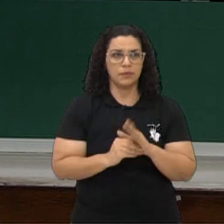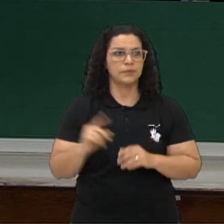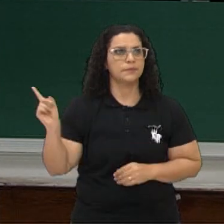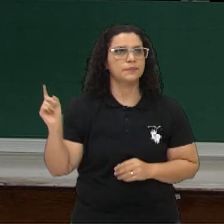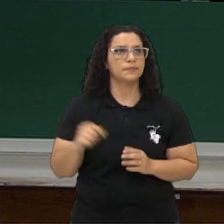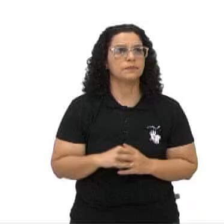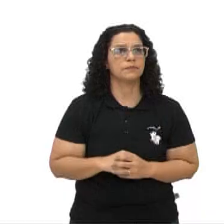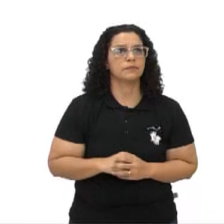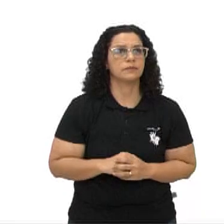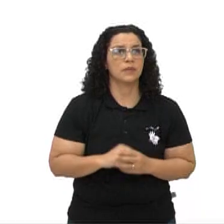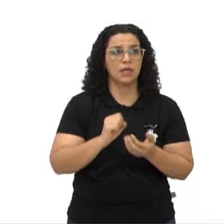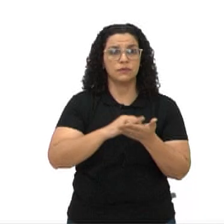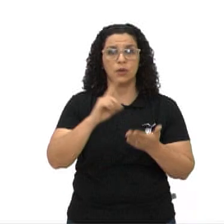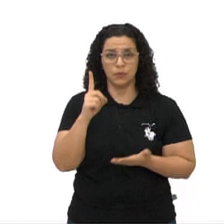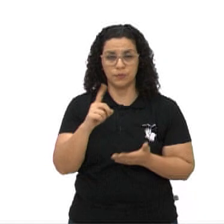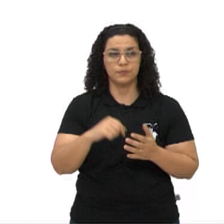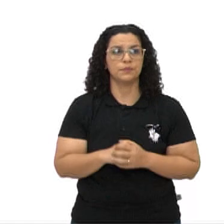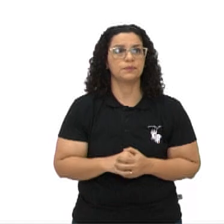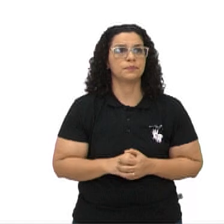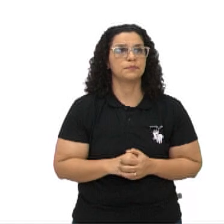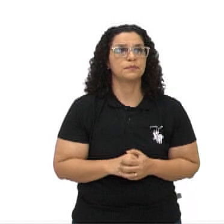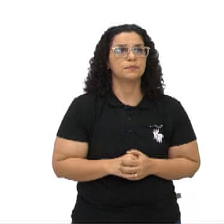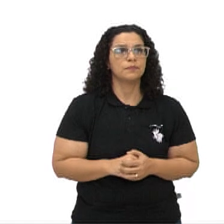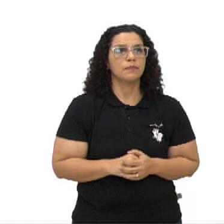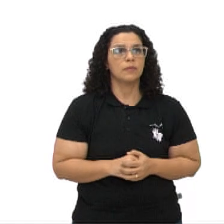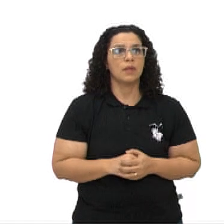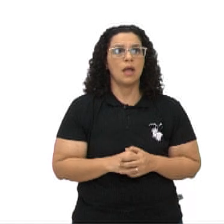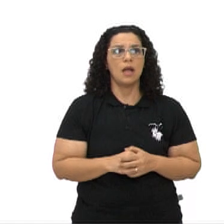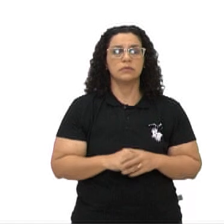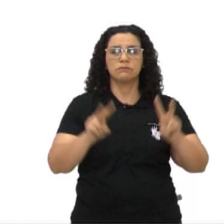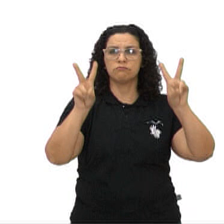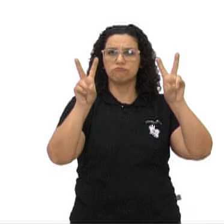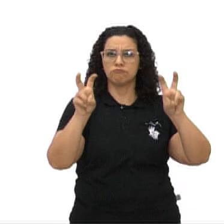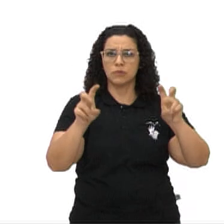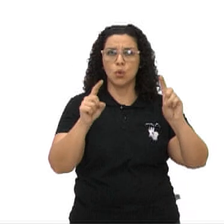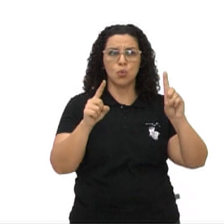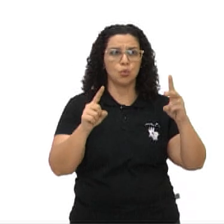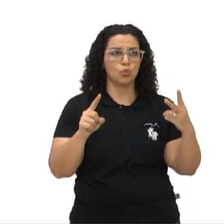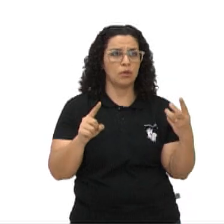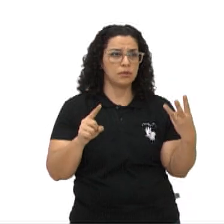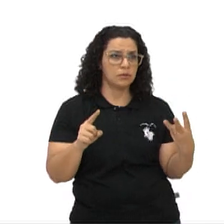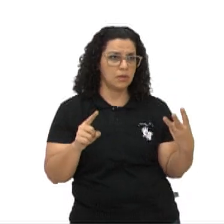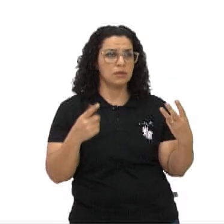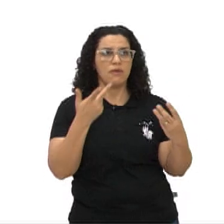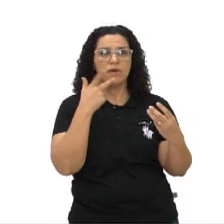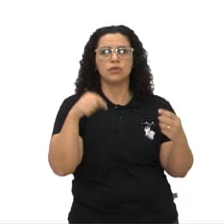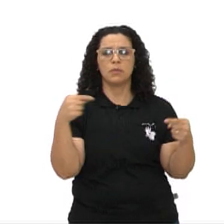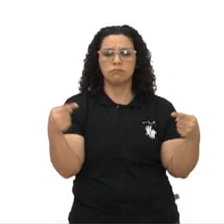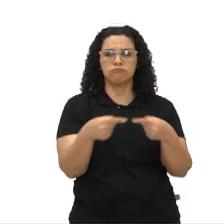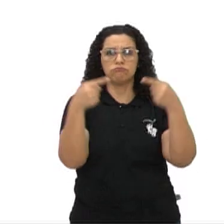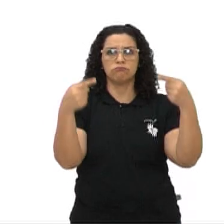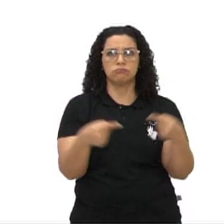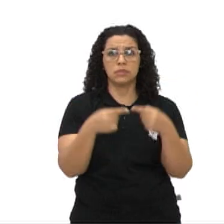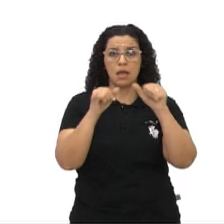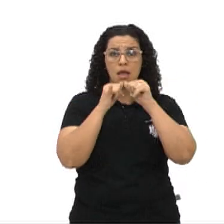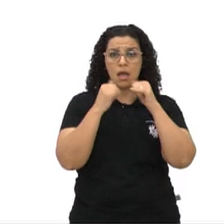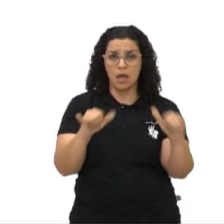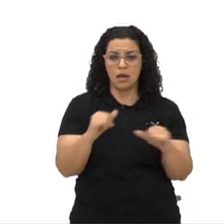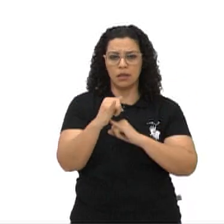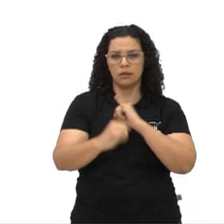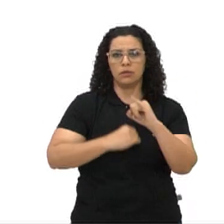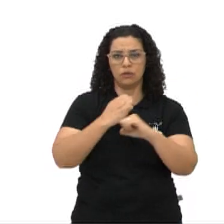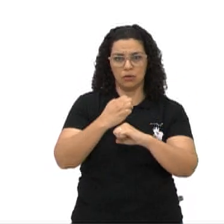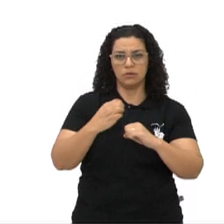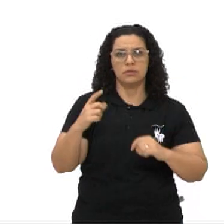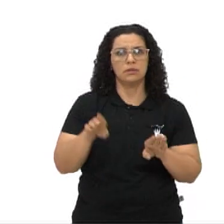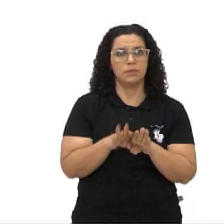conhecimentos. Então, atividade 1. As proposições a seguir estão relacionadas com eletrólise. E eu quero